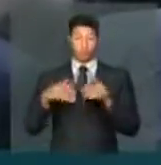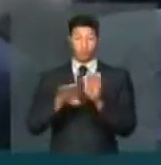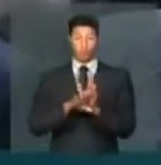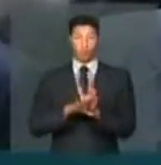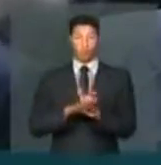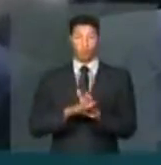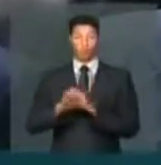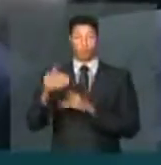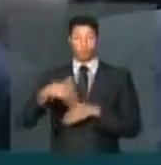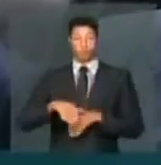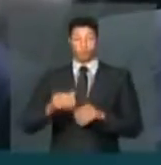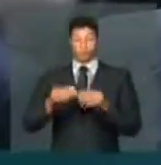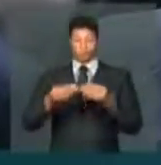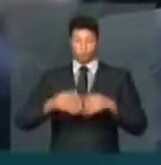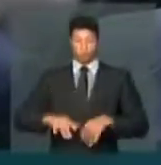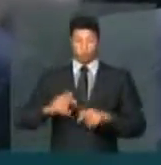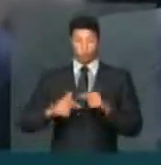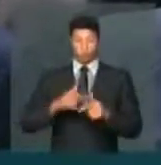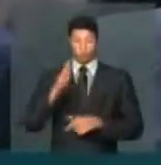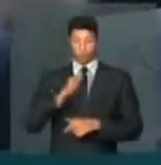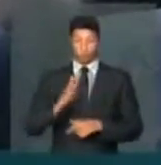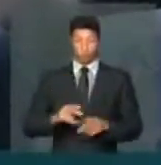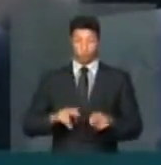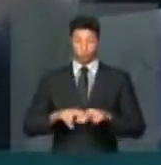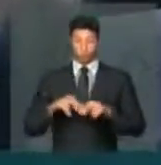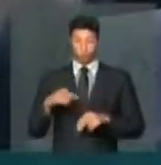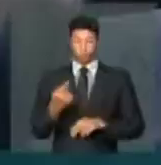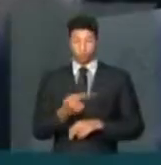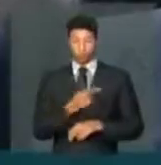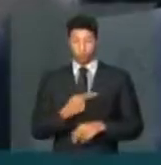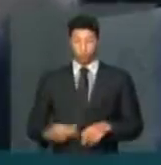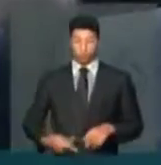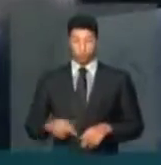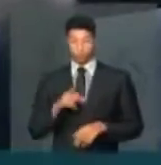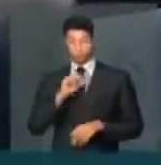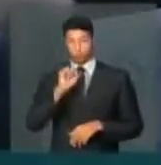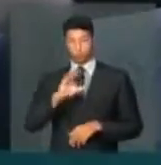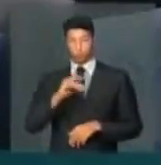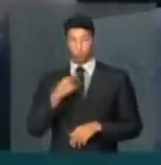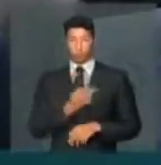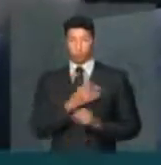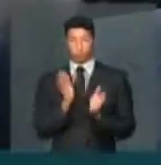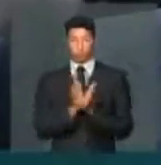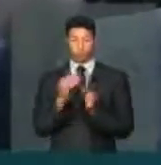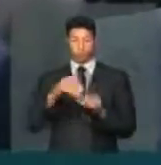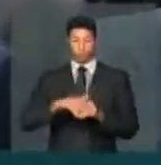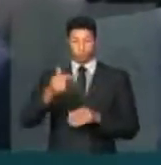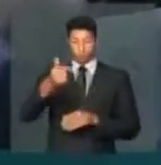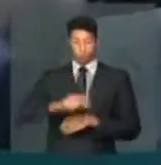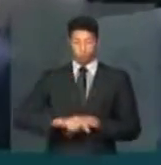no poder, vem para prejudicar os trabalhadores brasileiros. Portanto, senhor presidente, o PSC é nossa bancada, volto a